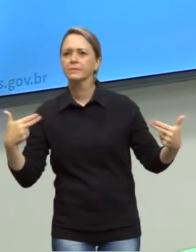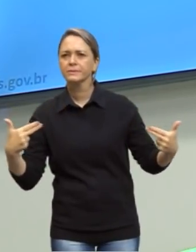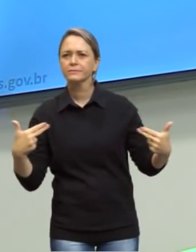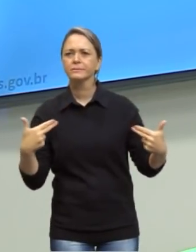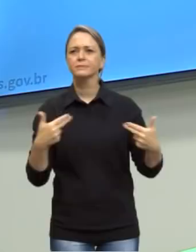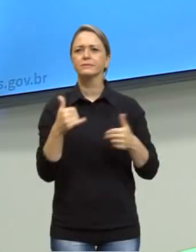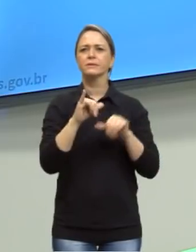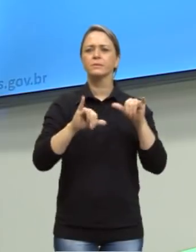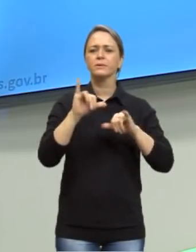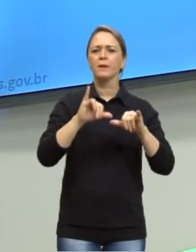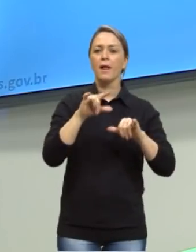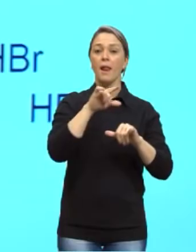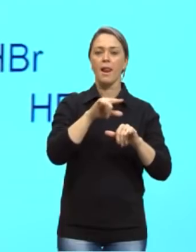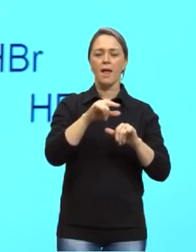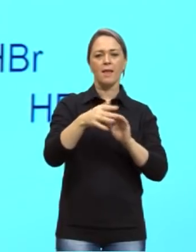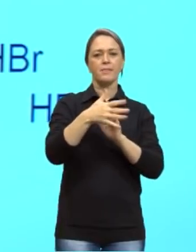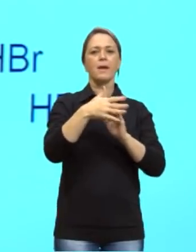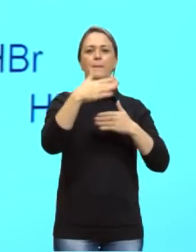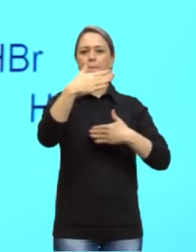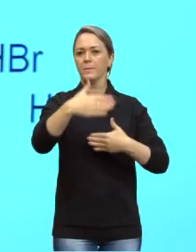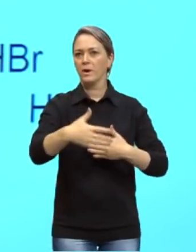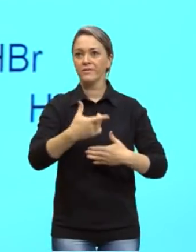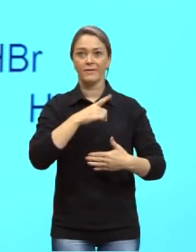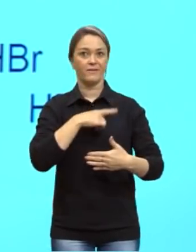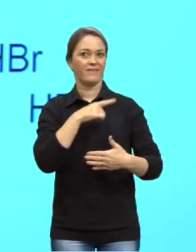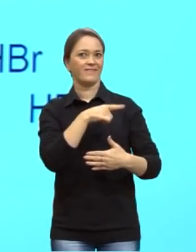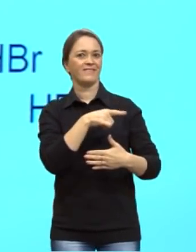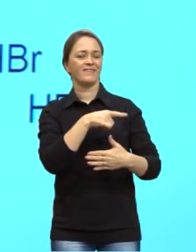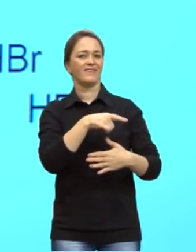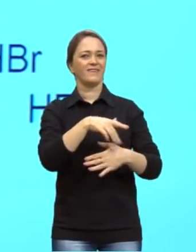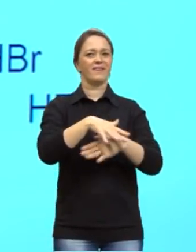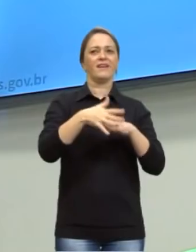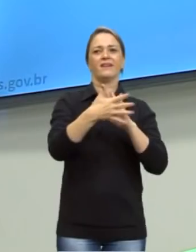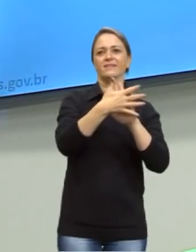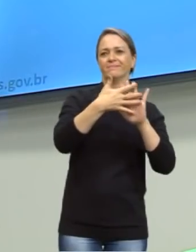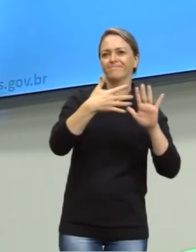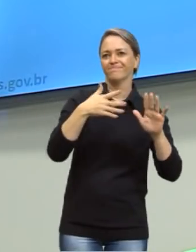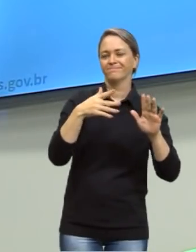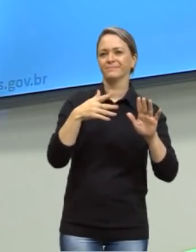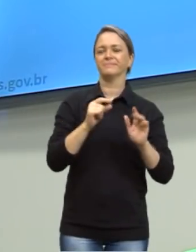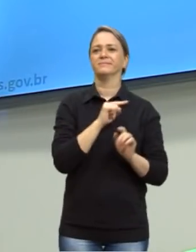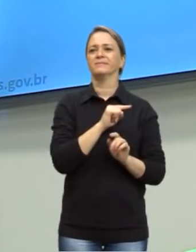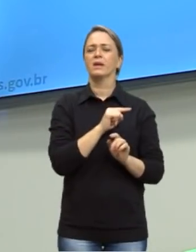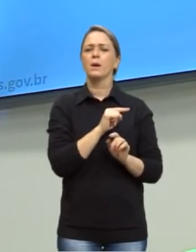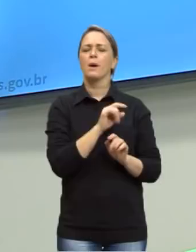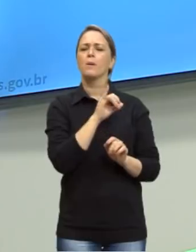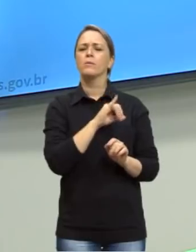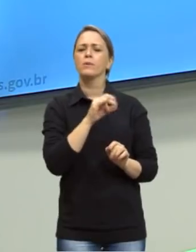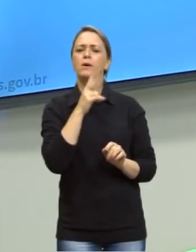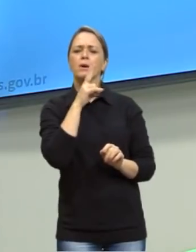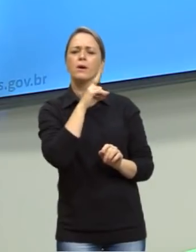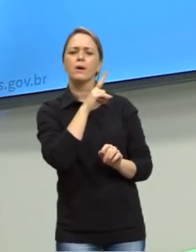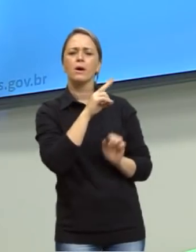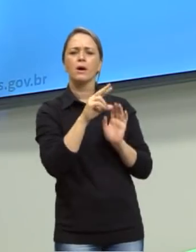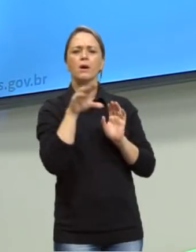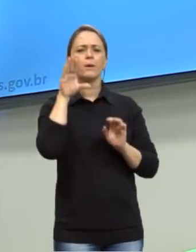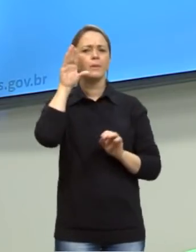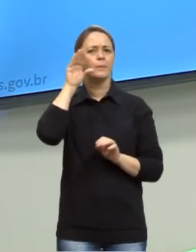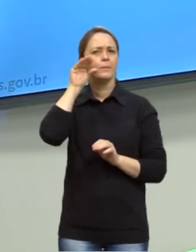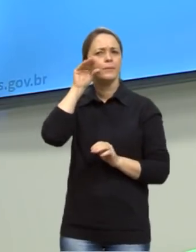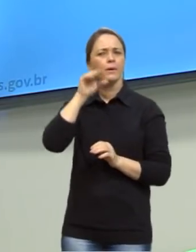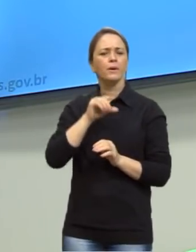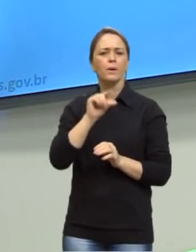lá na prova vocês não vão ter acesso a essa tabela mas é interessante que a gente observe o seguinte ó